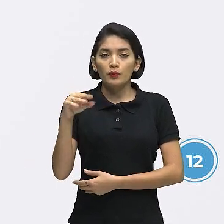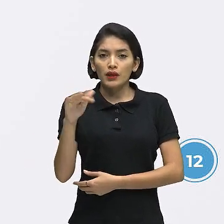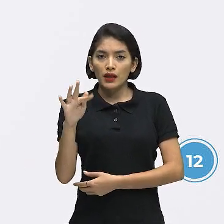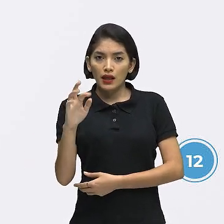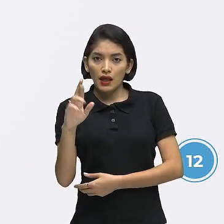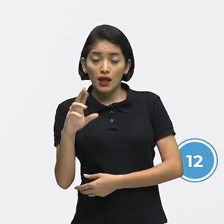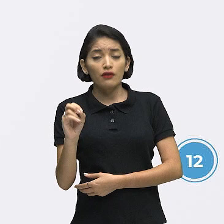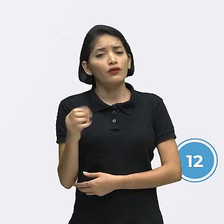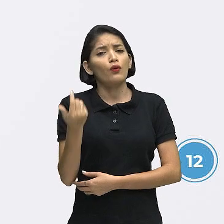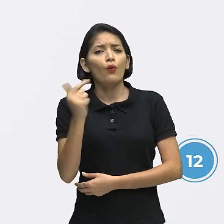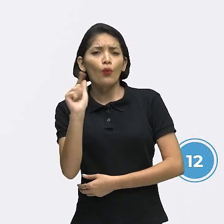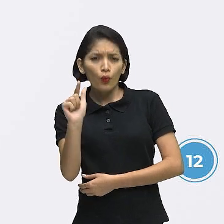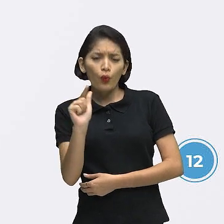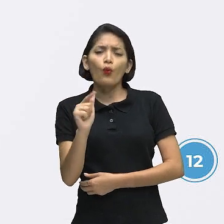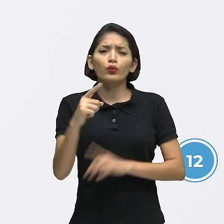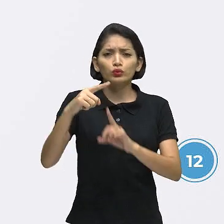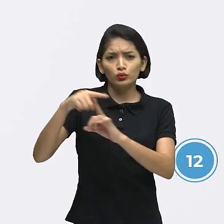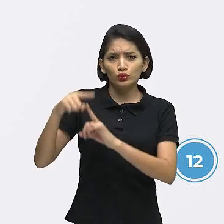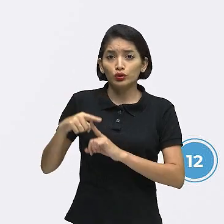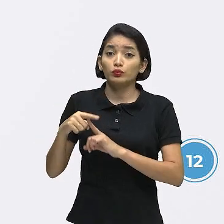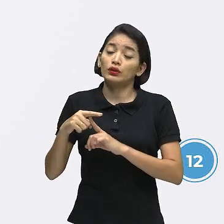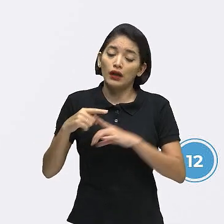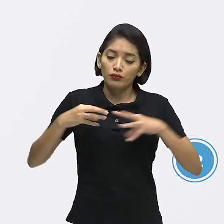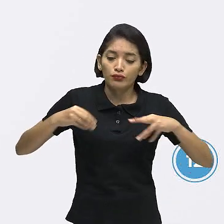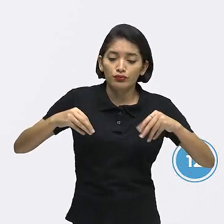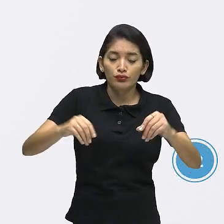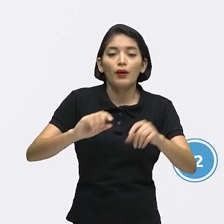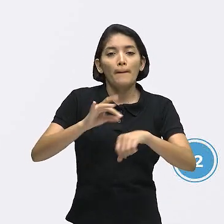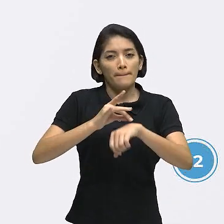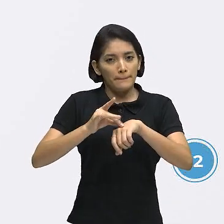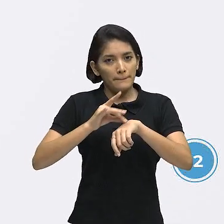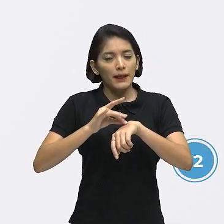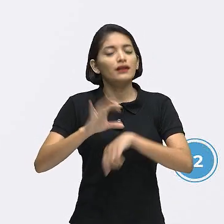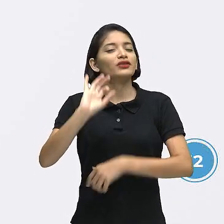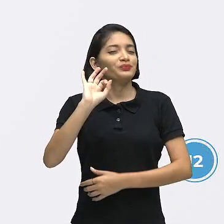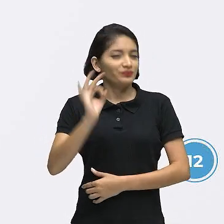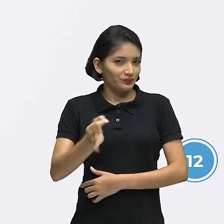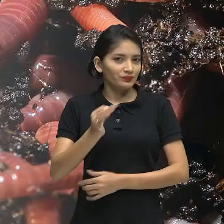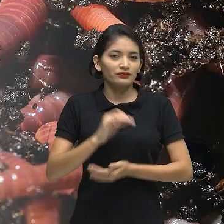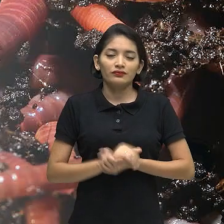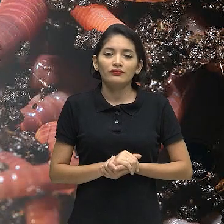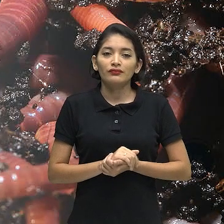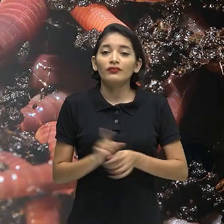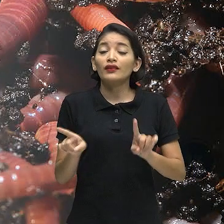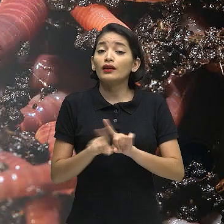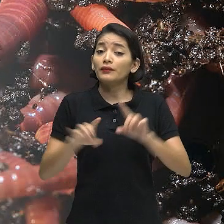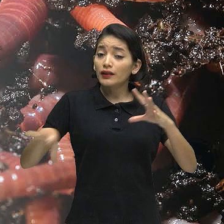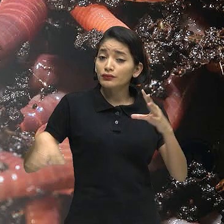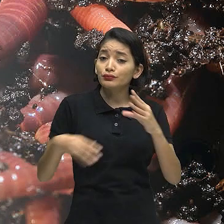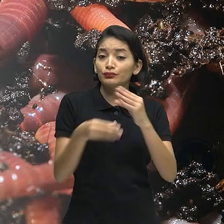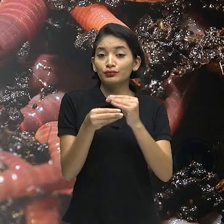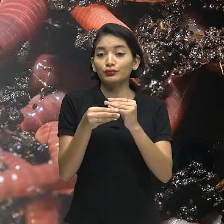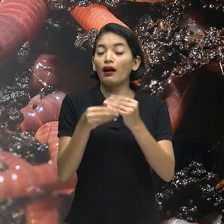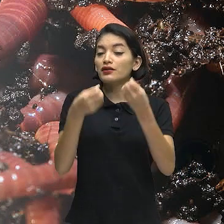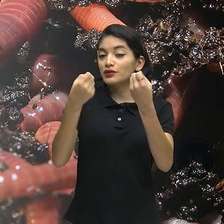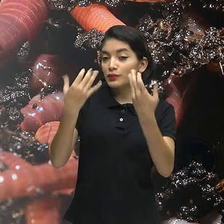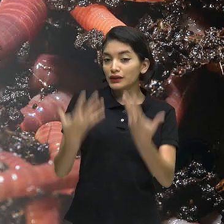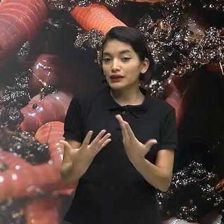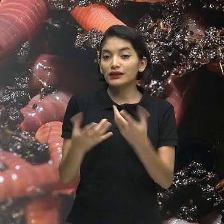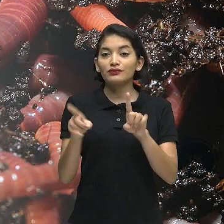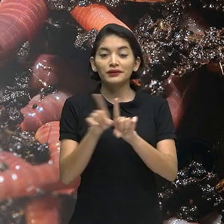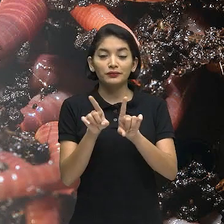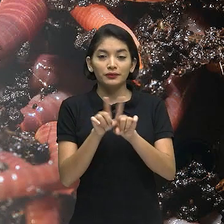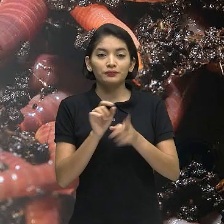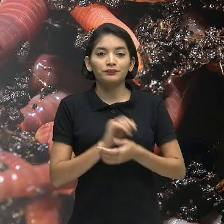solo fértil, a famosa terra preta, acertou. E a gente tem também o nosso comentário, né, que fala um pouquinho mais sobre esse